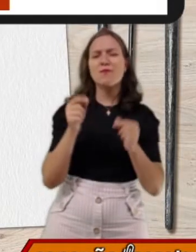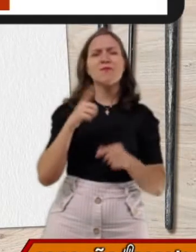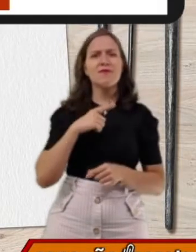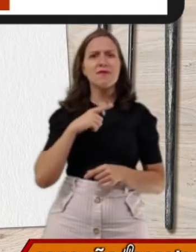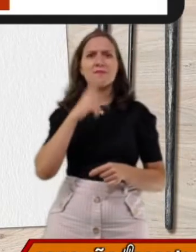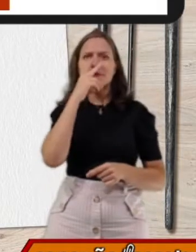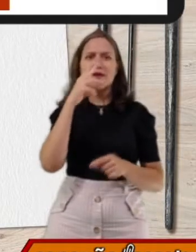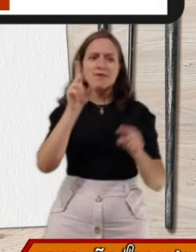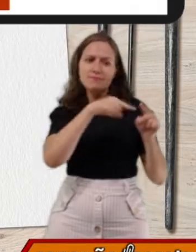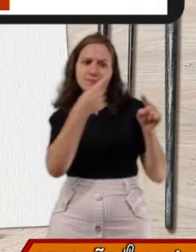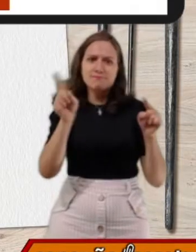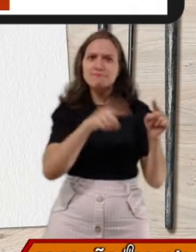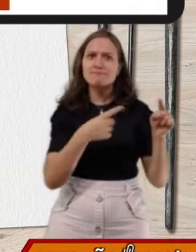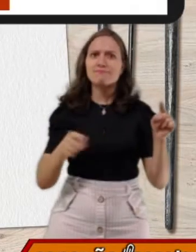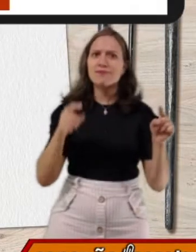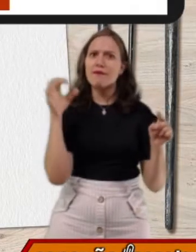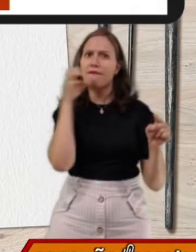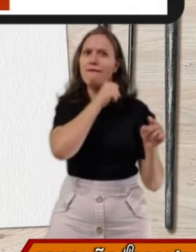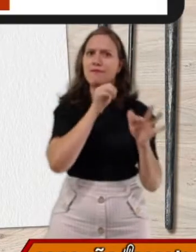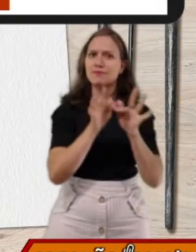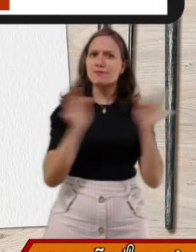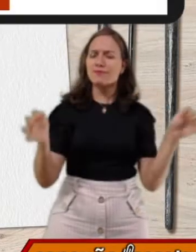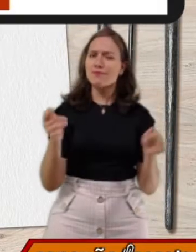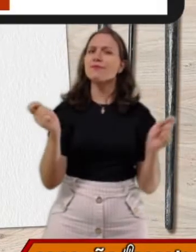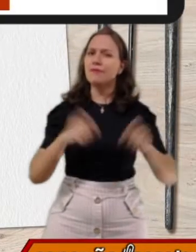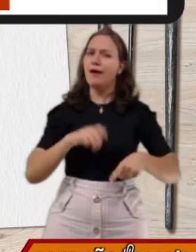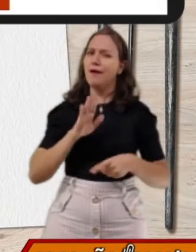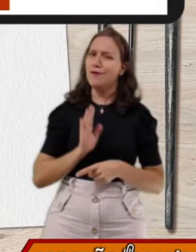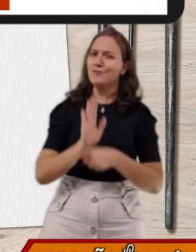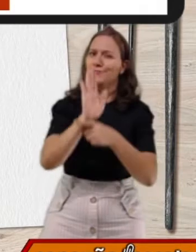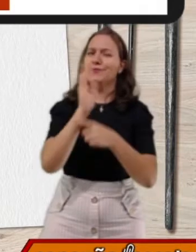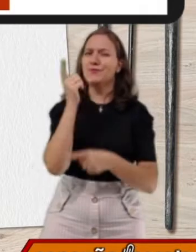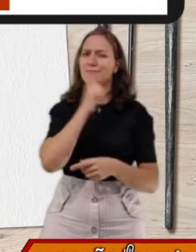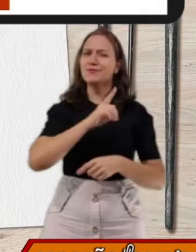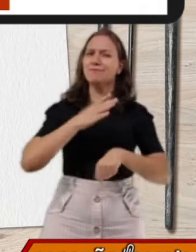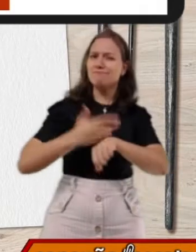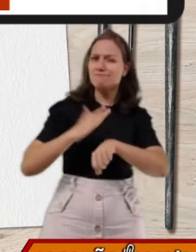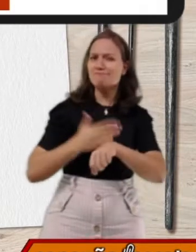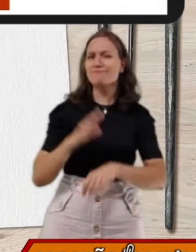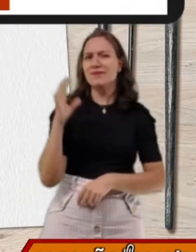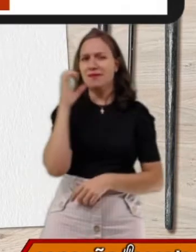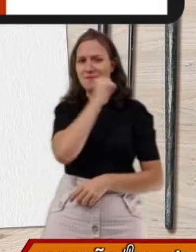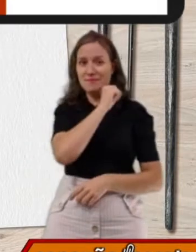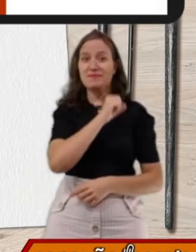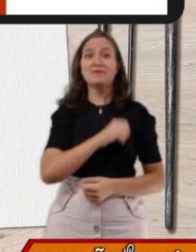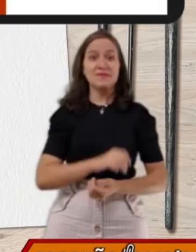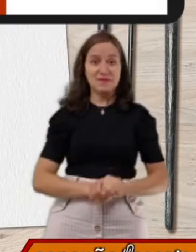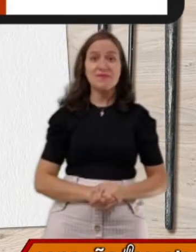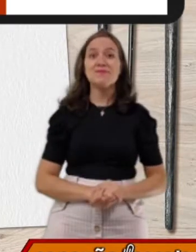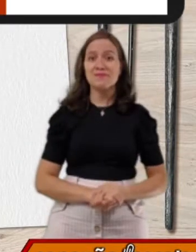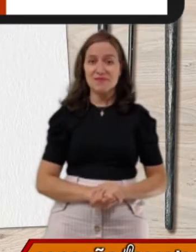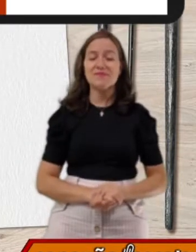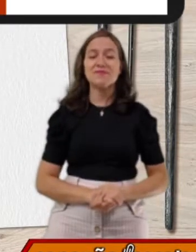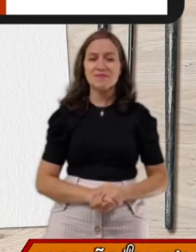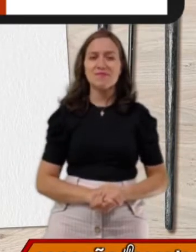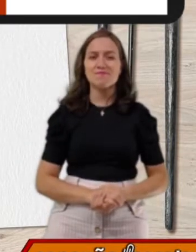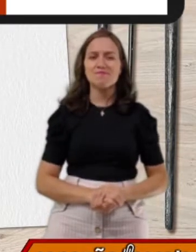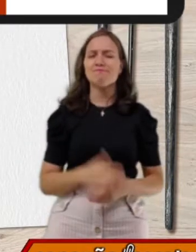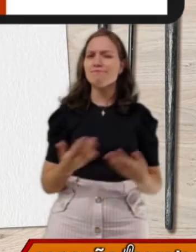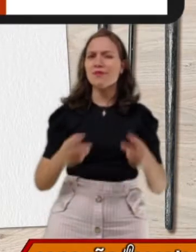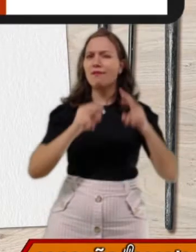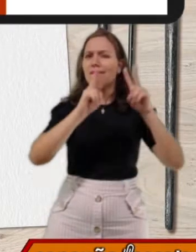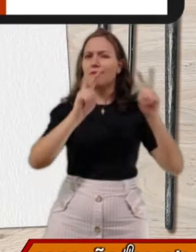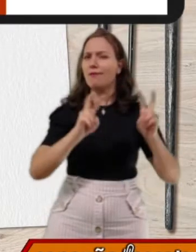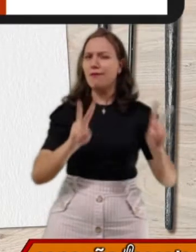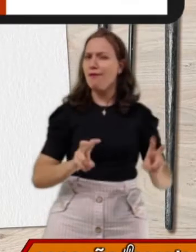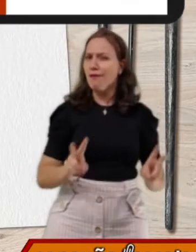mas simples isso te ajuda muito a desenvolver um desenho de forma prática e rápida bom então nós